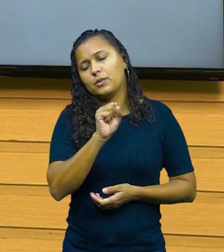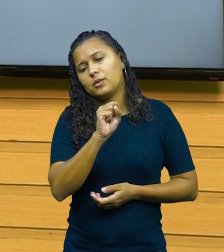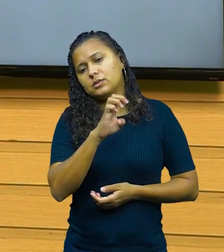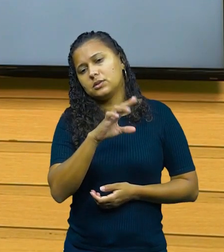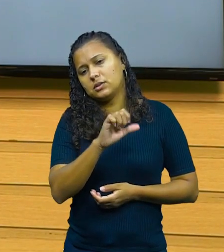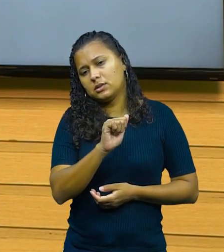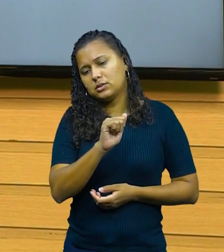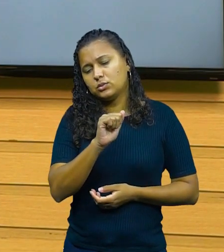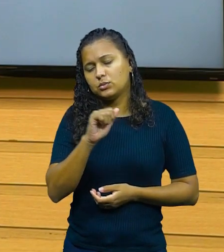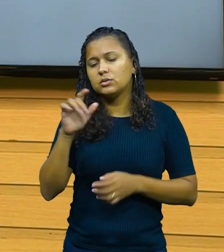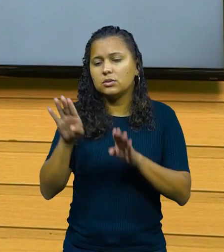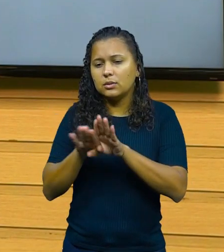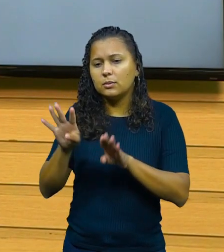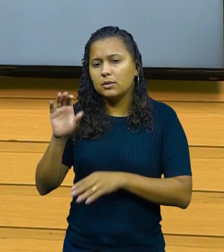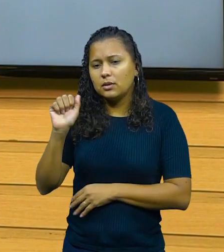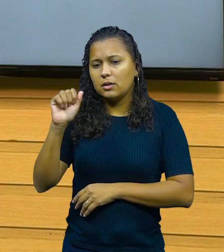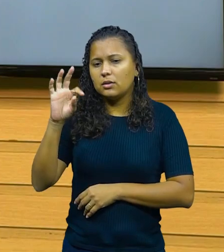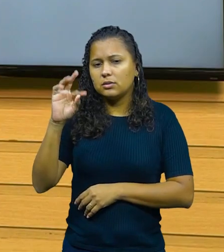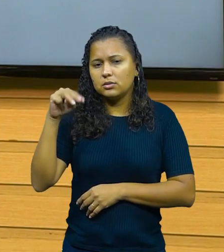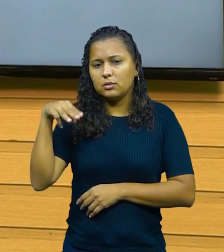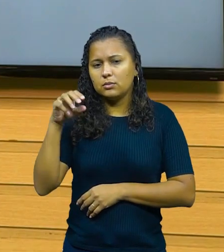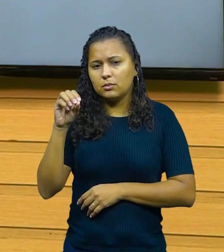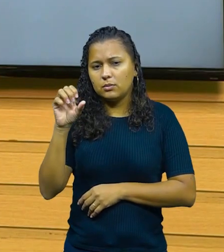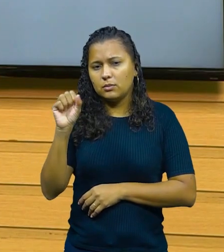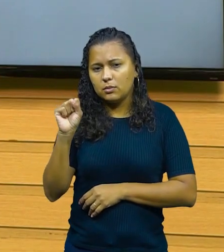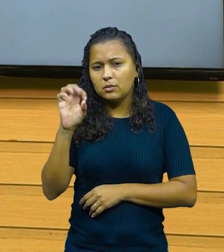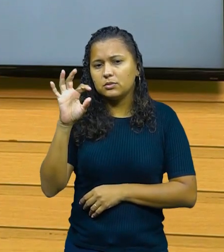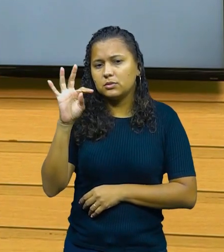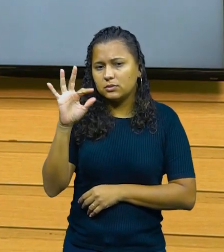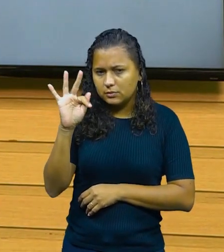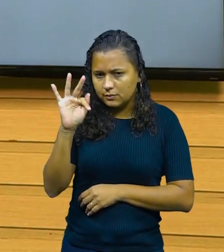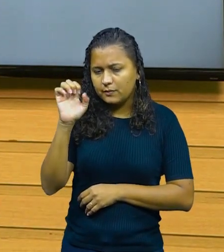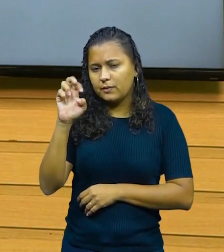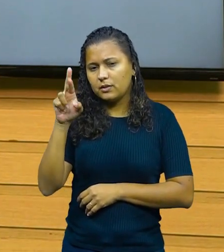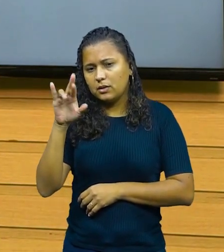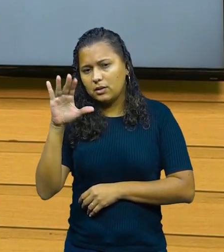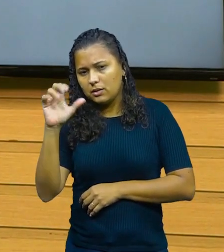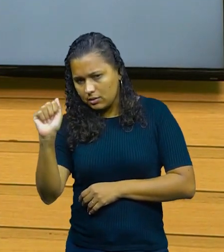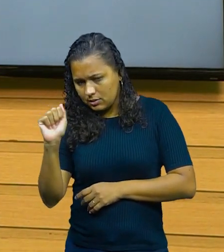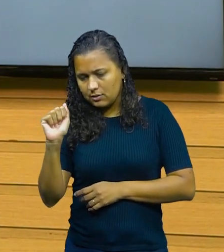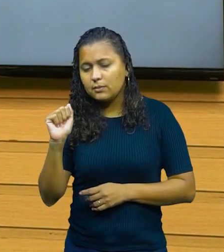pressão atmosférica, né? E aí o líquido que é levado em consideração para